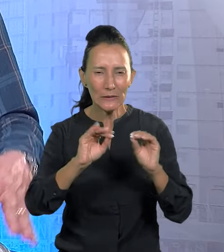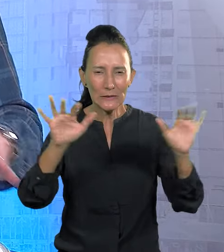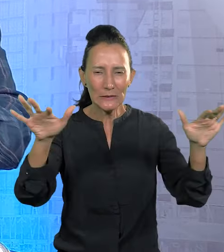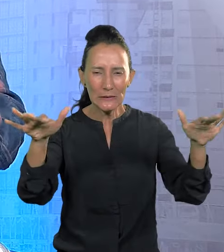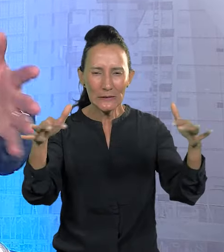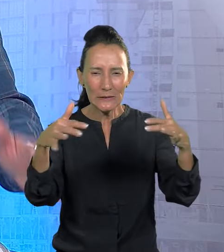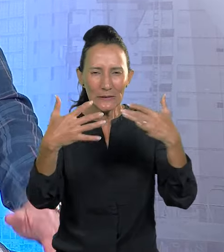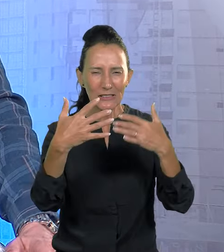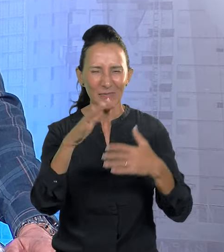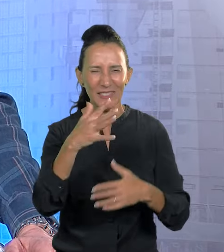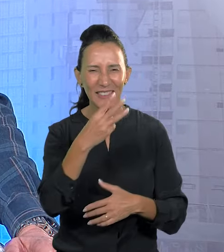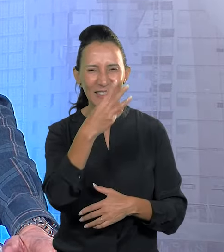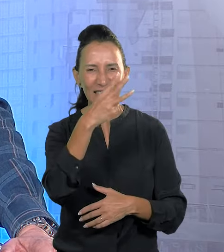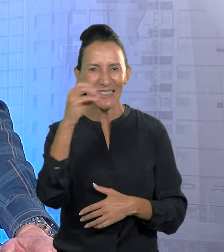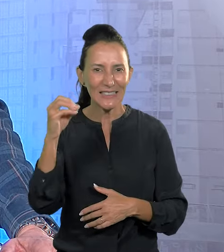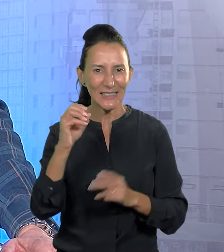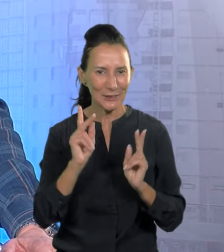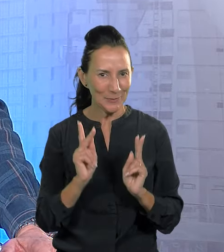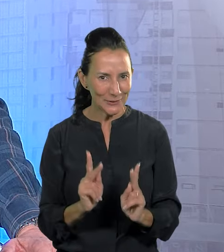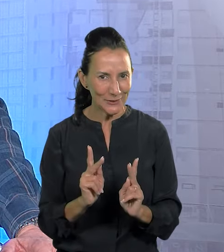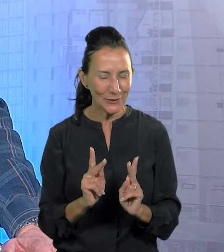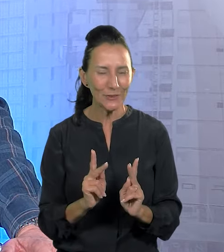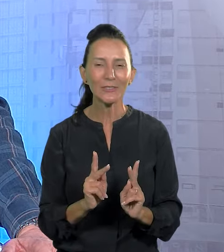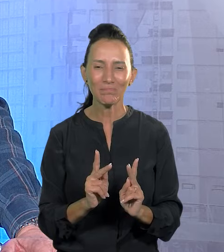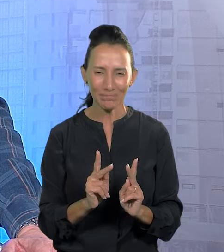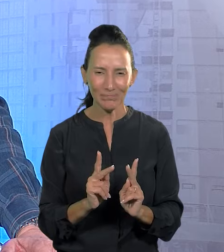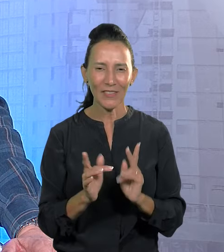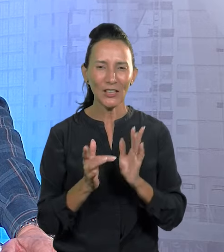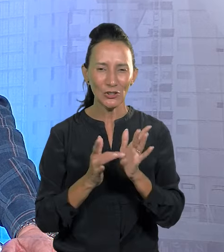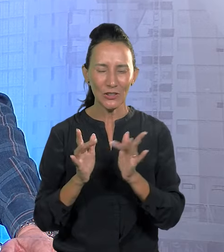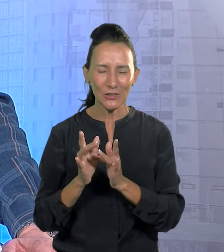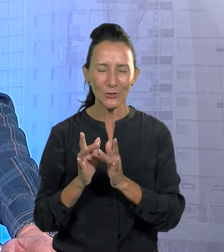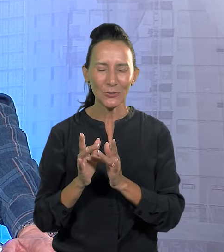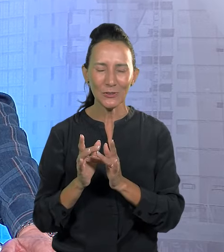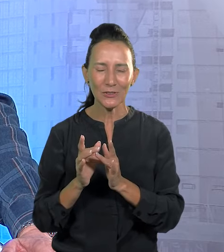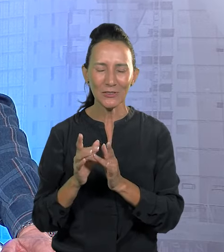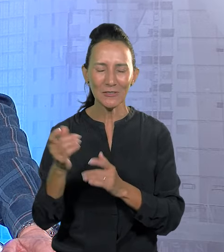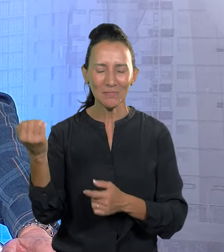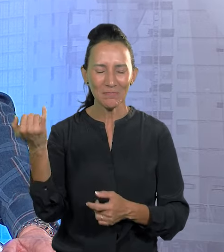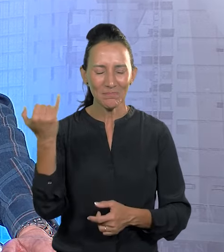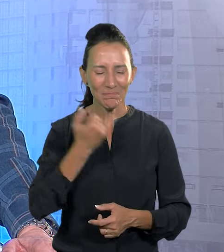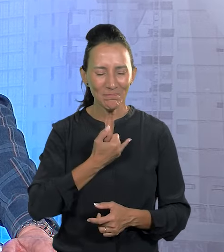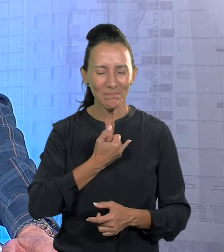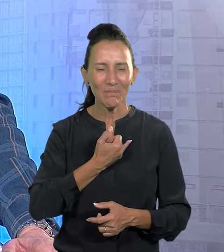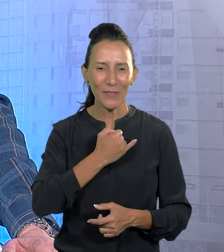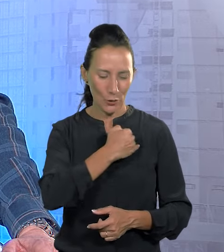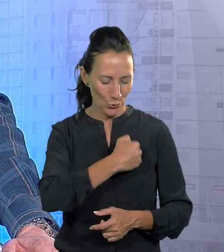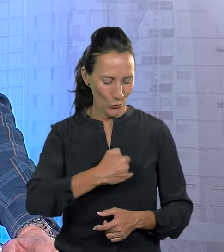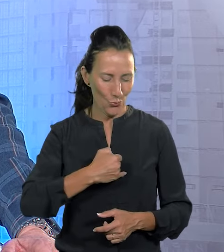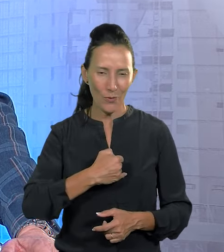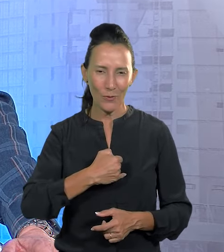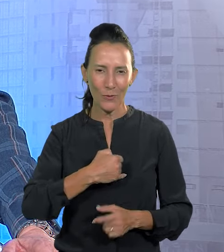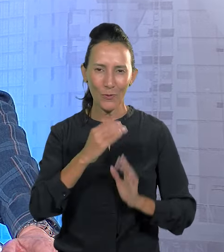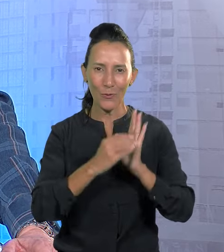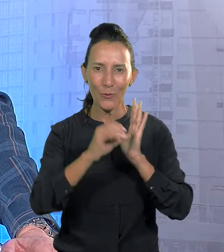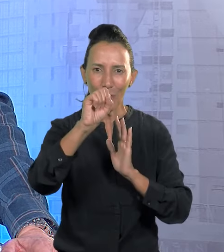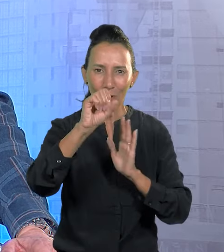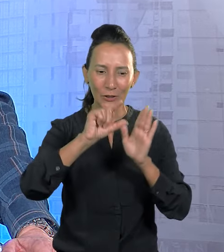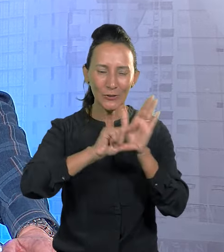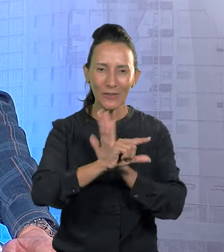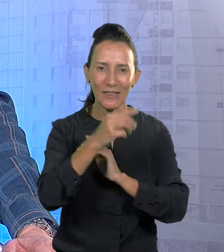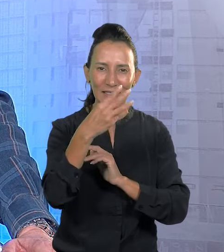noite, trezentas pessoas mais ou menos naquele auditório, naquela igreja. E Jesus colocou na minha mente, no meu coração, João 8,